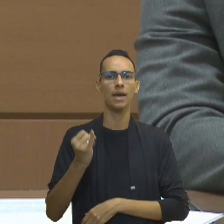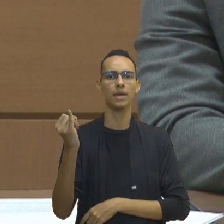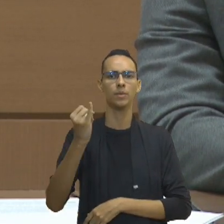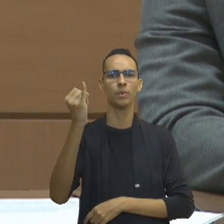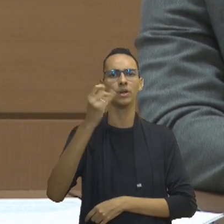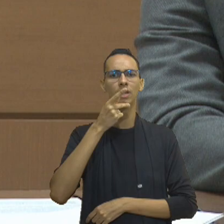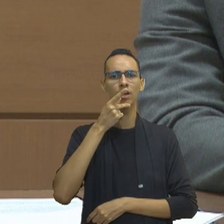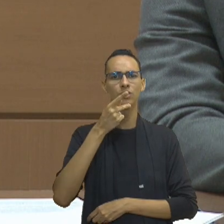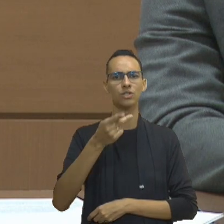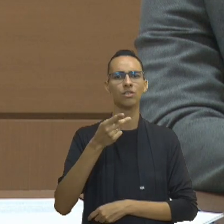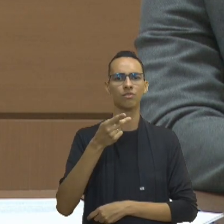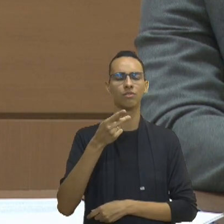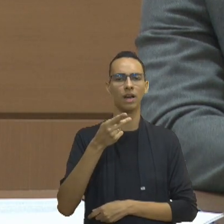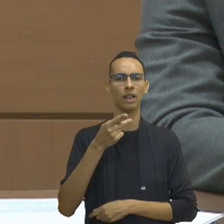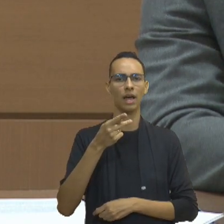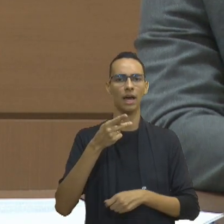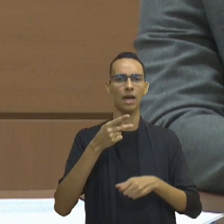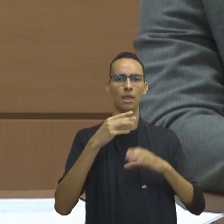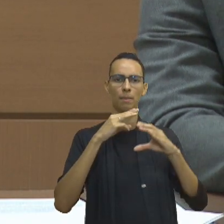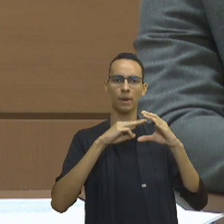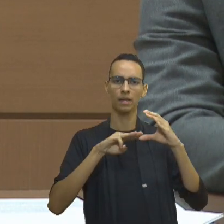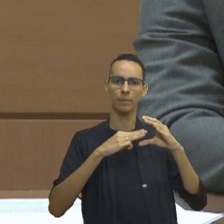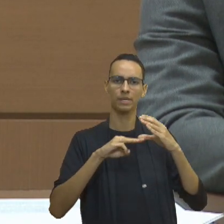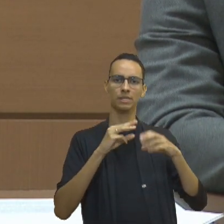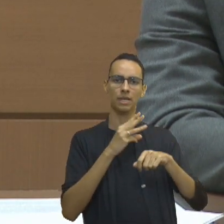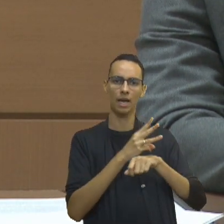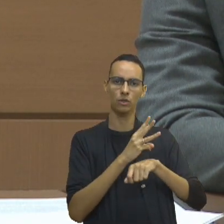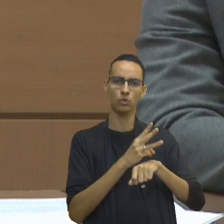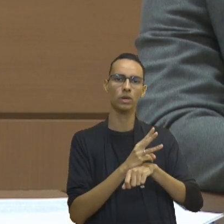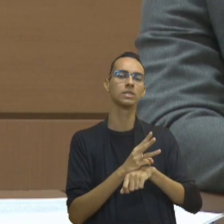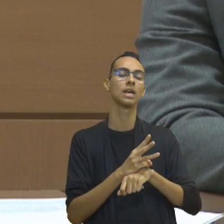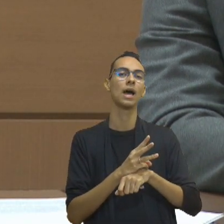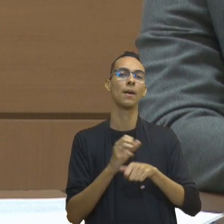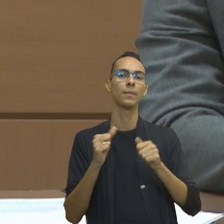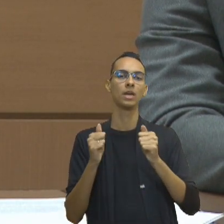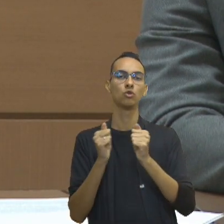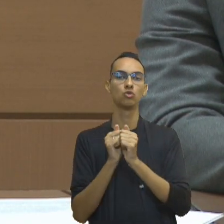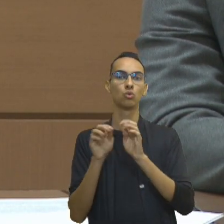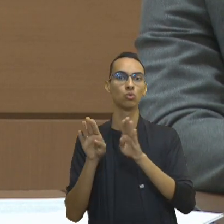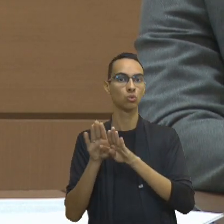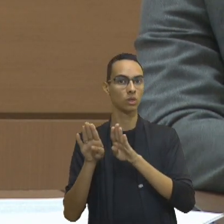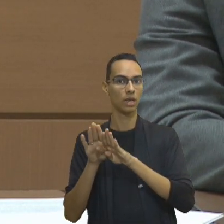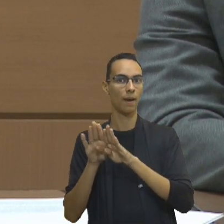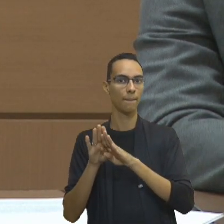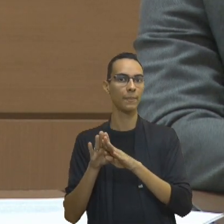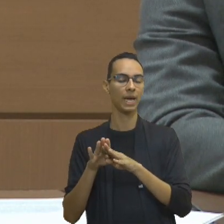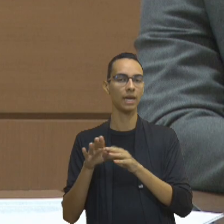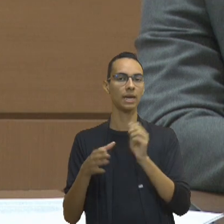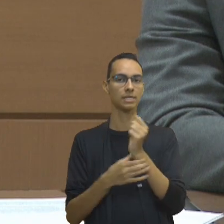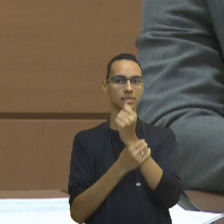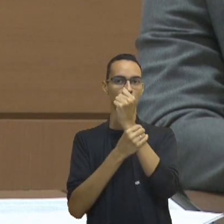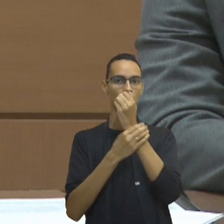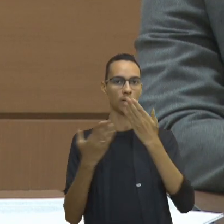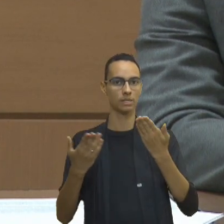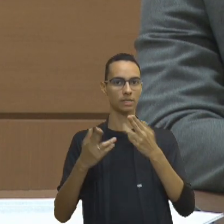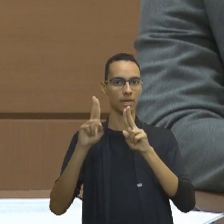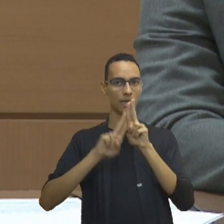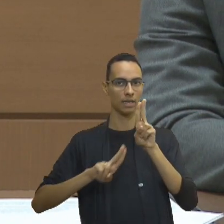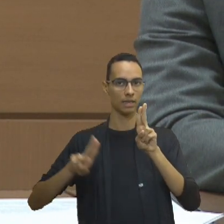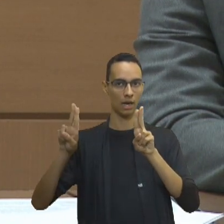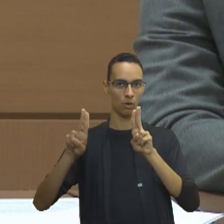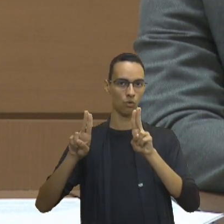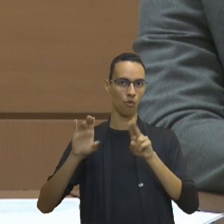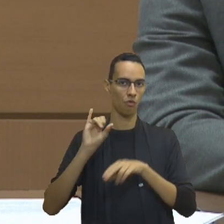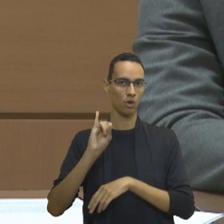junto à vigilância da UFO e também comunicar à Polícia Militar para os devidos encaminhamentos legais.